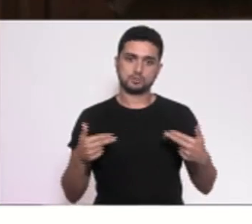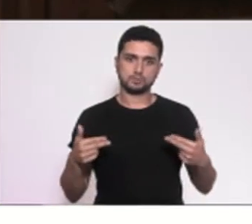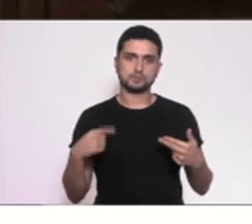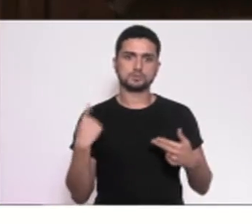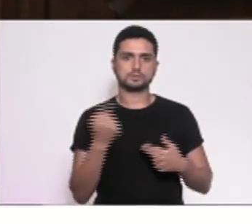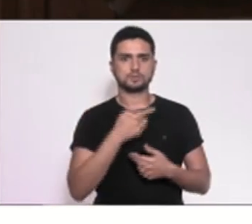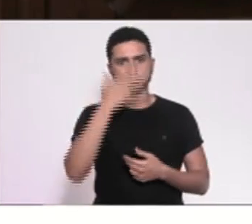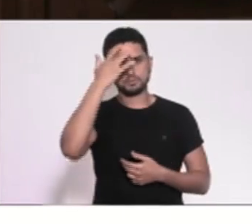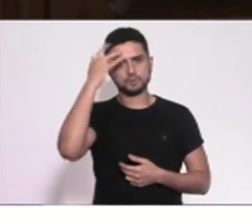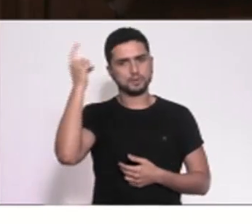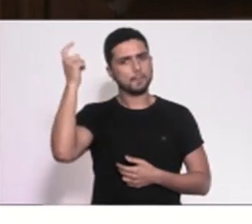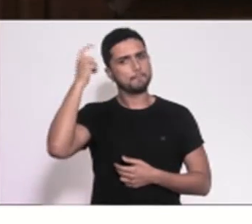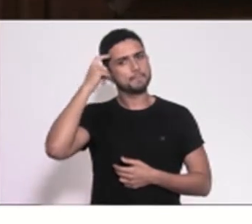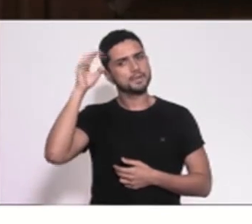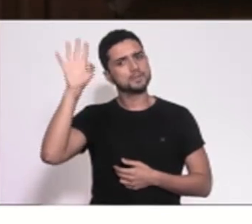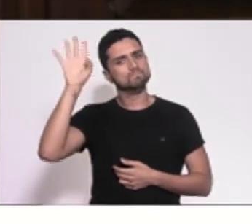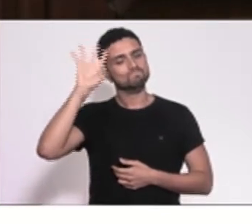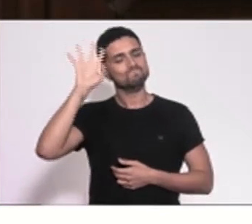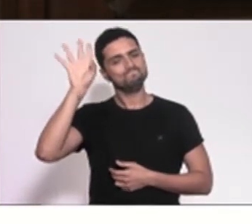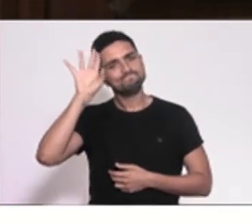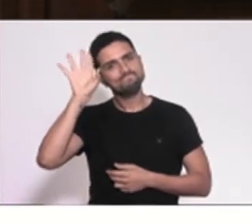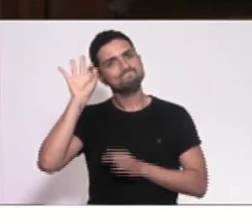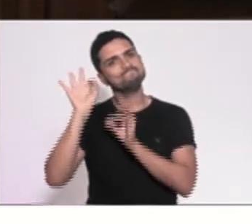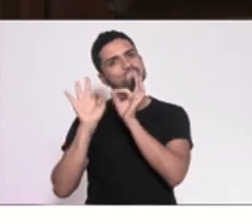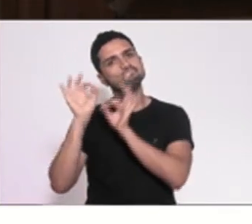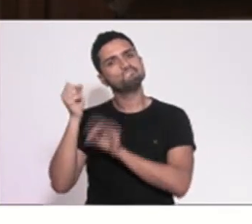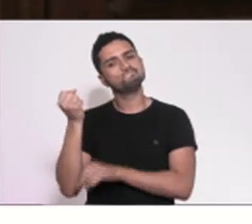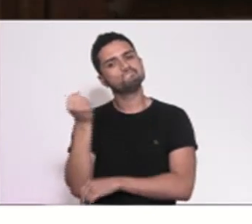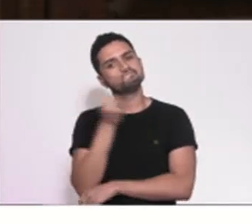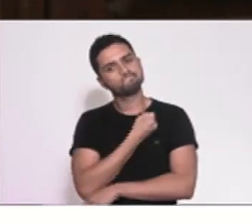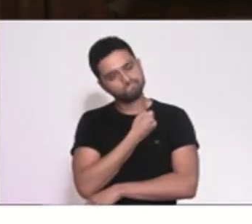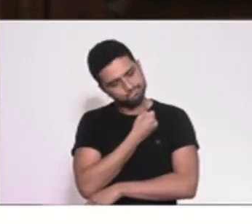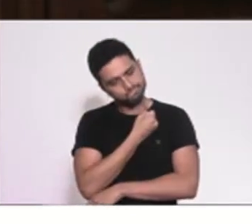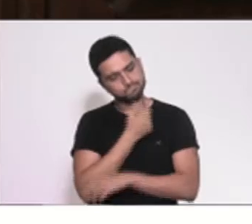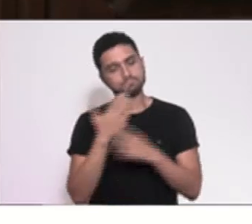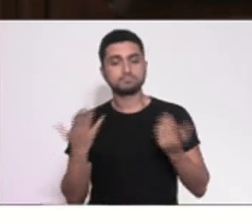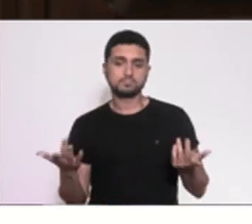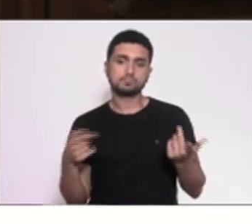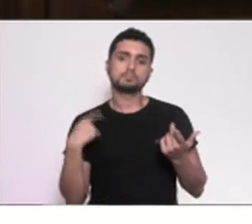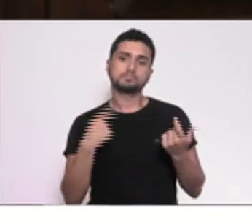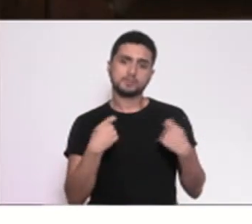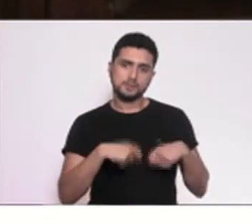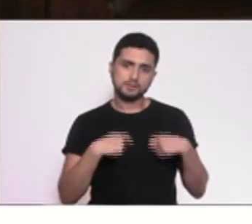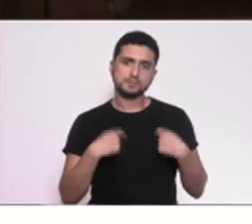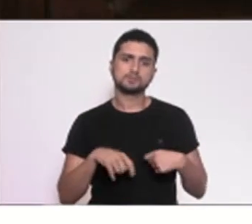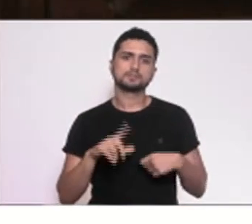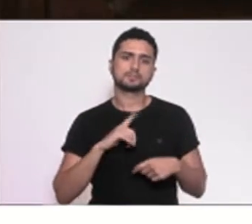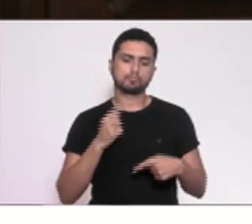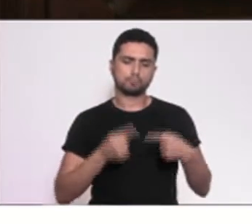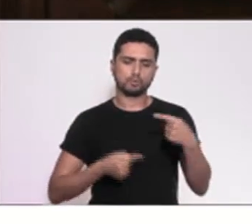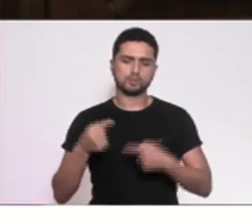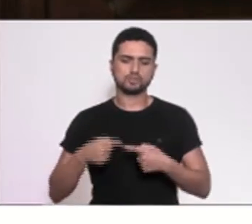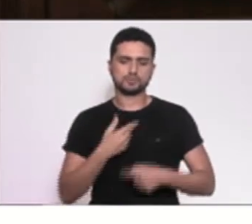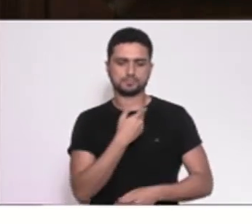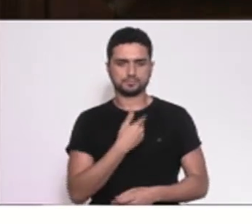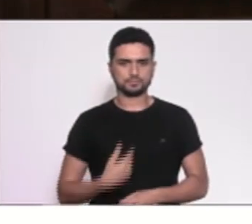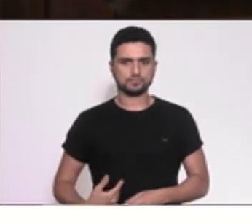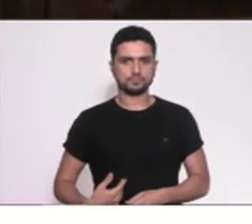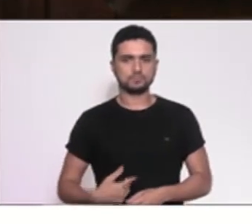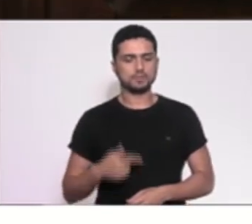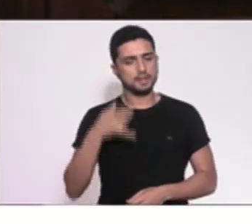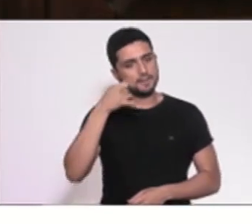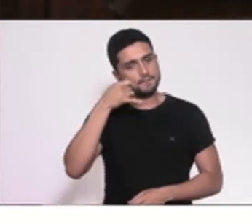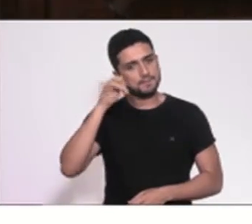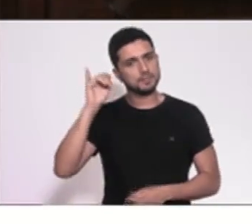suas cabeças e que a gente precisa ter políticas públicas para evitar efetivamente que isso ocorra. Então,